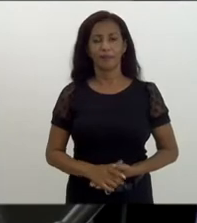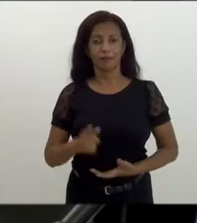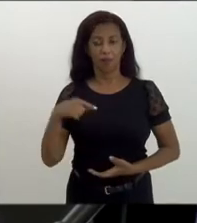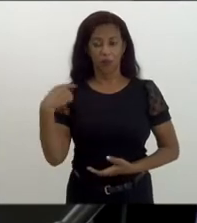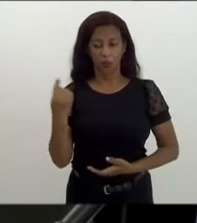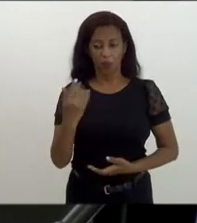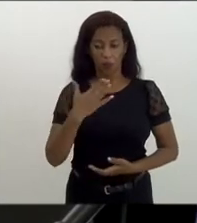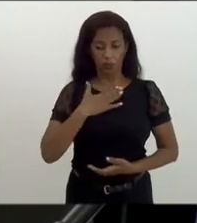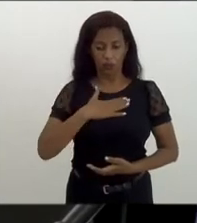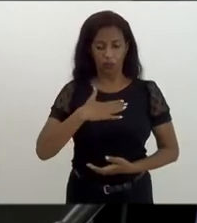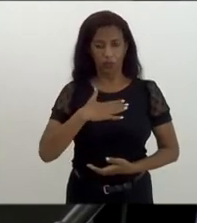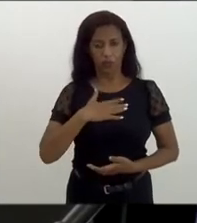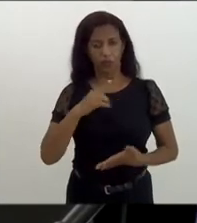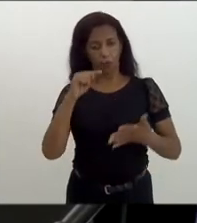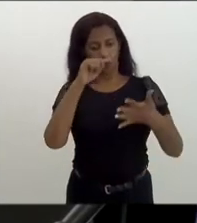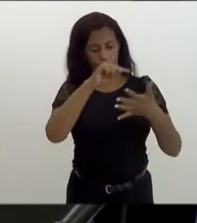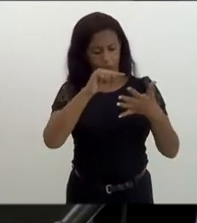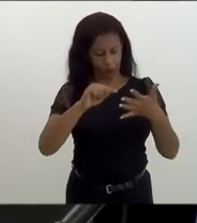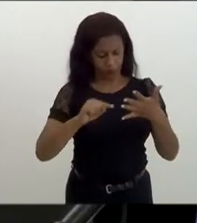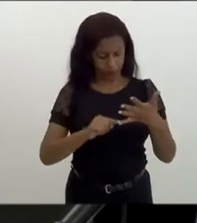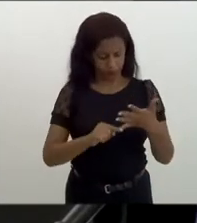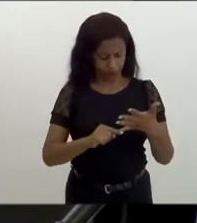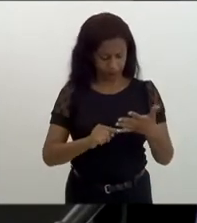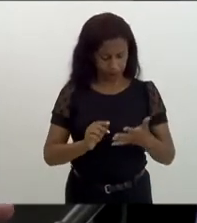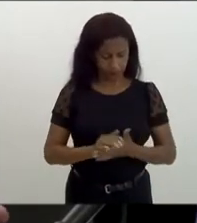gostaríamos de pontuar a